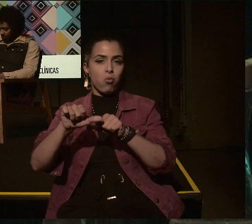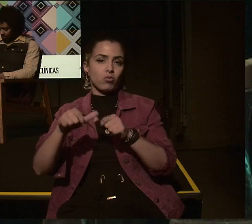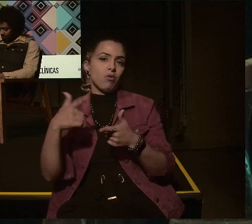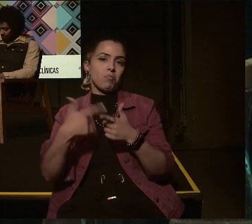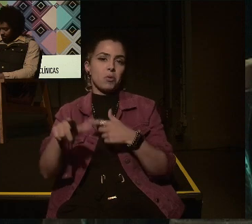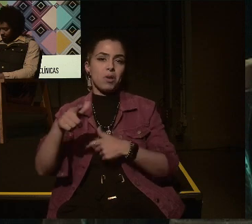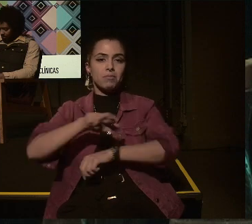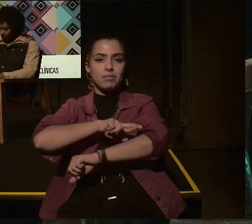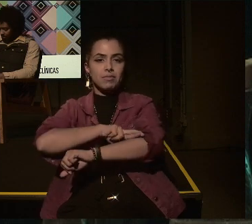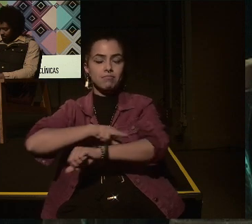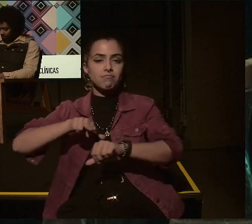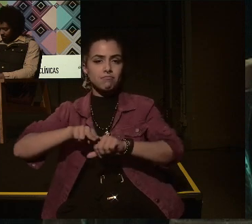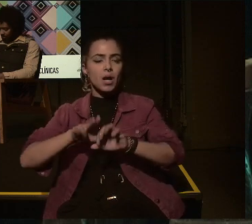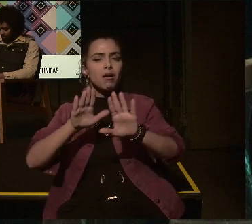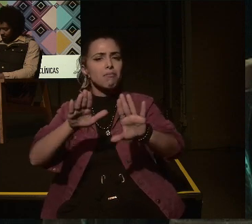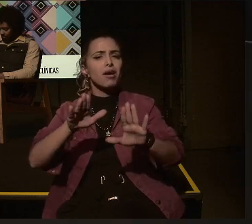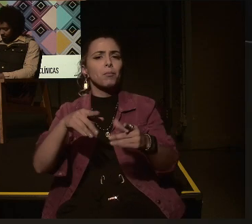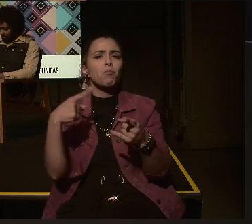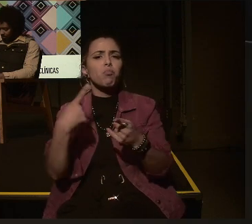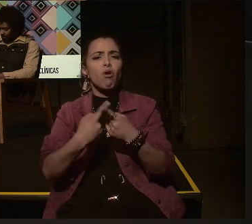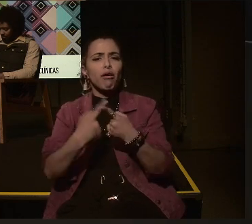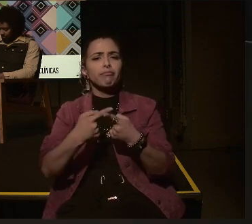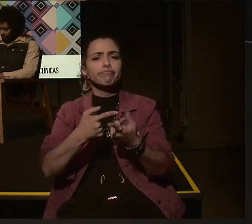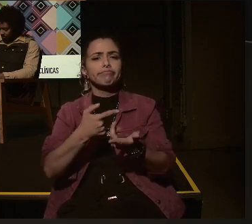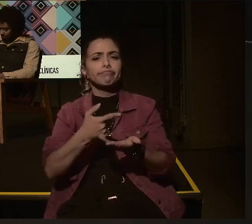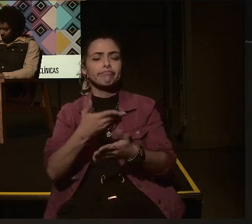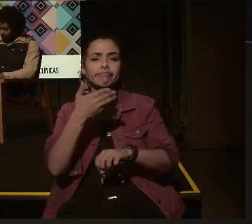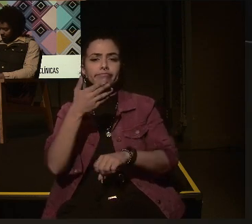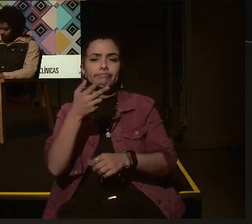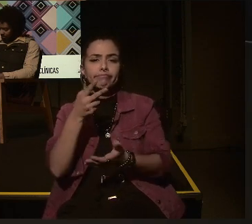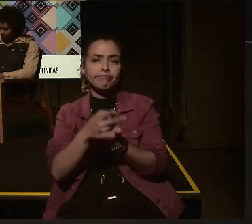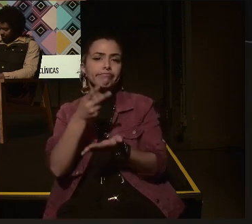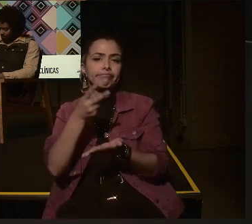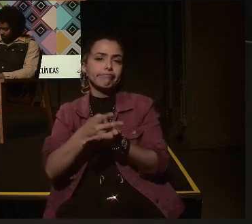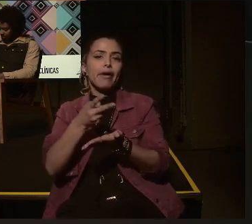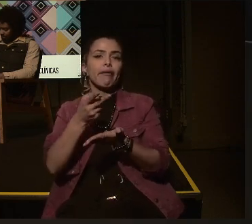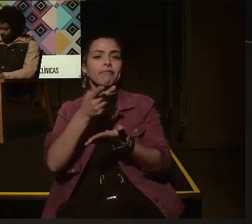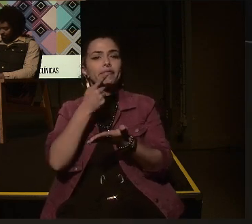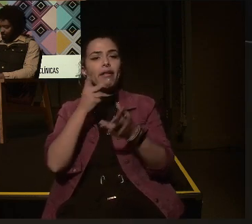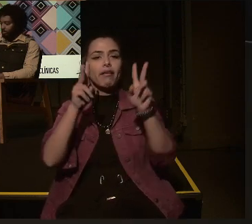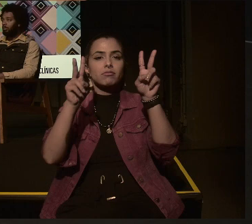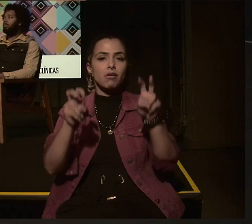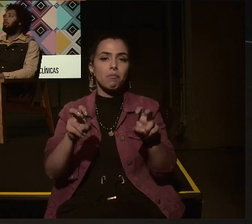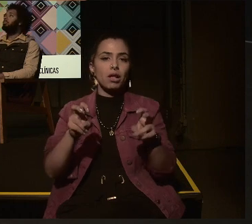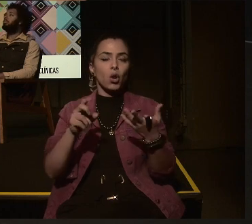Mas por que insistir tanto na loucura? Insistir tanto na loucura